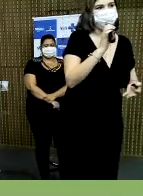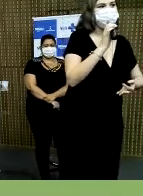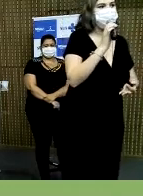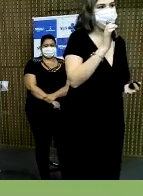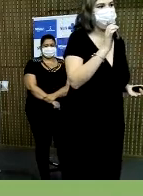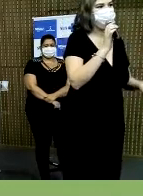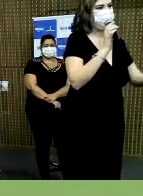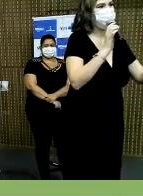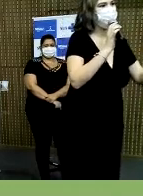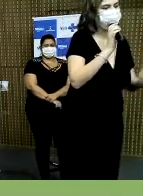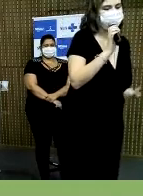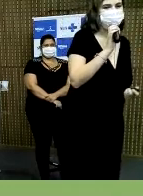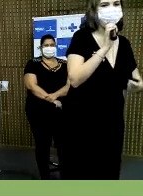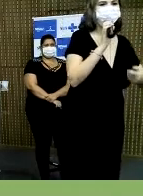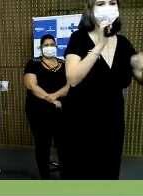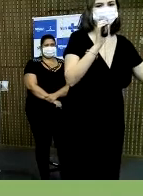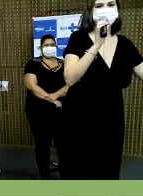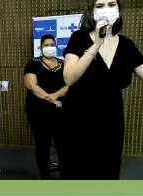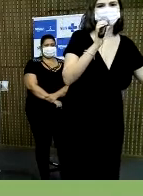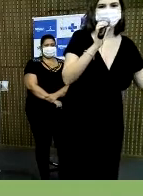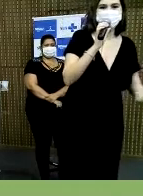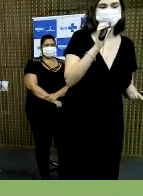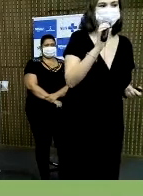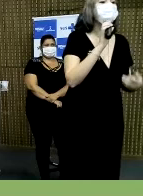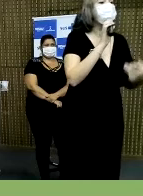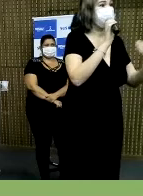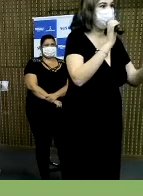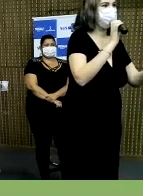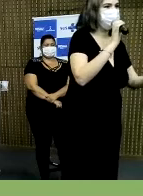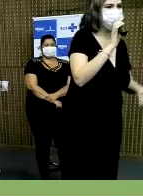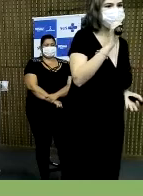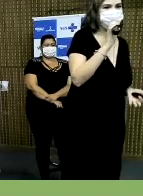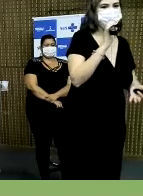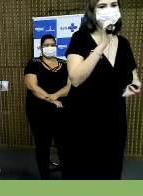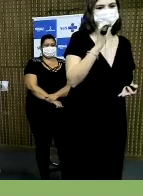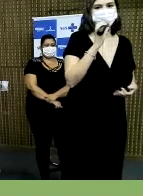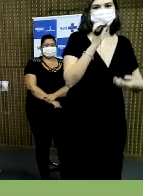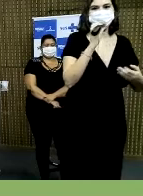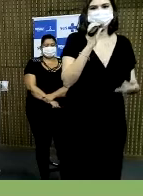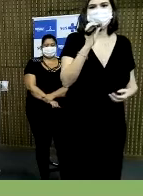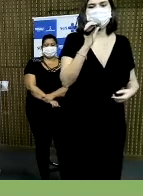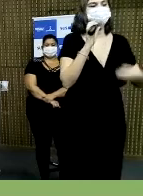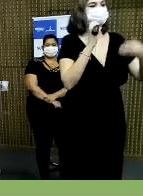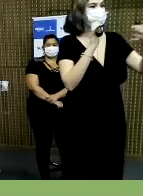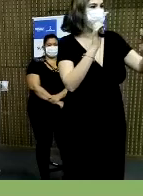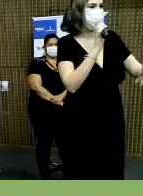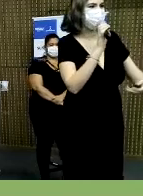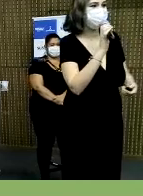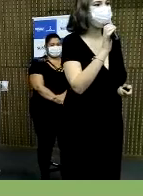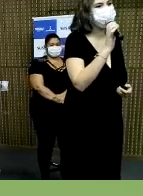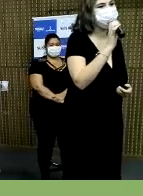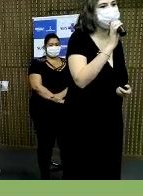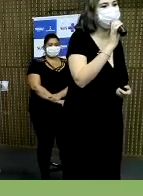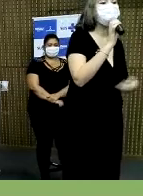problema, mas muitas vezes ele chegava com a queixa, nós atendíamos a queixa, já víamos que tinha esse problema da obesidade, dávamos o laudo